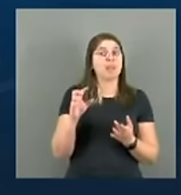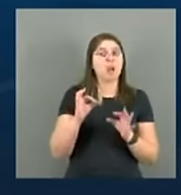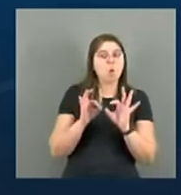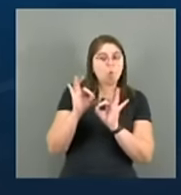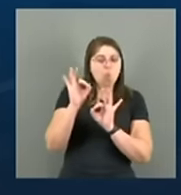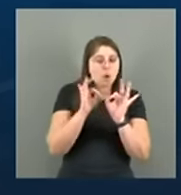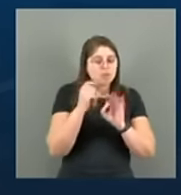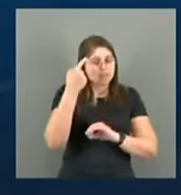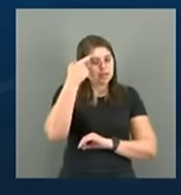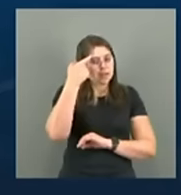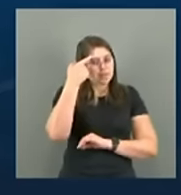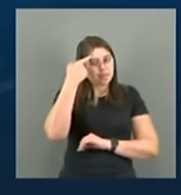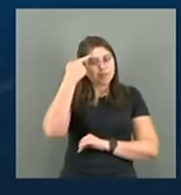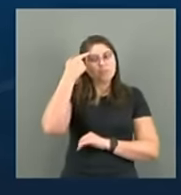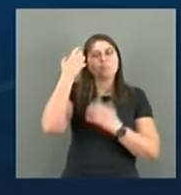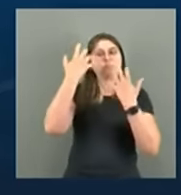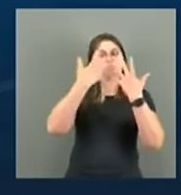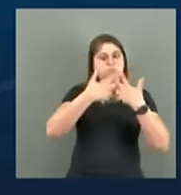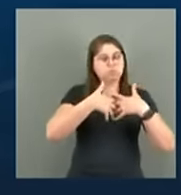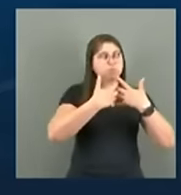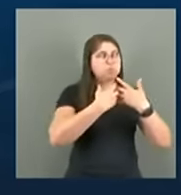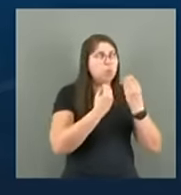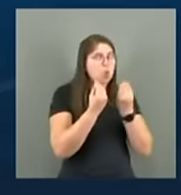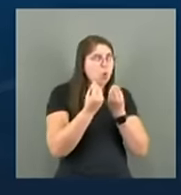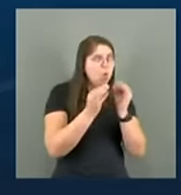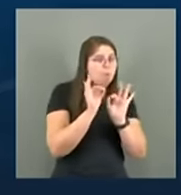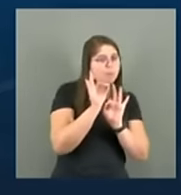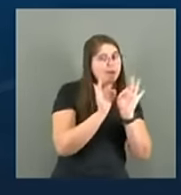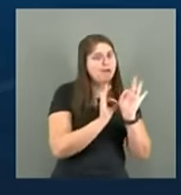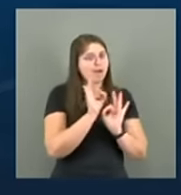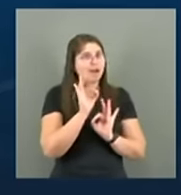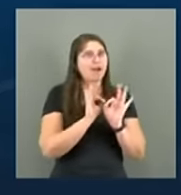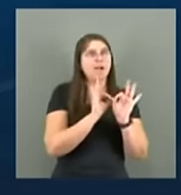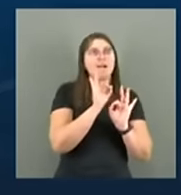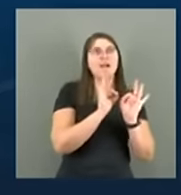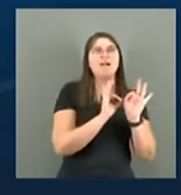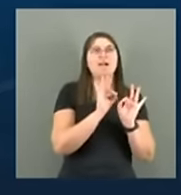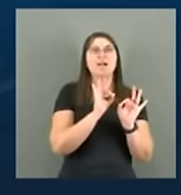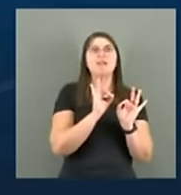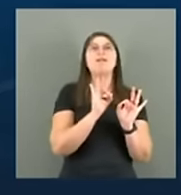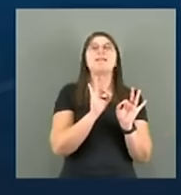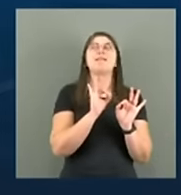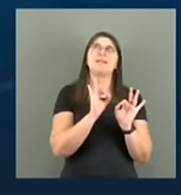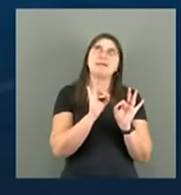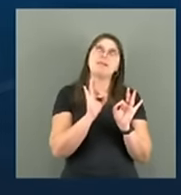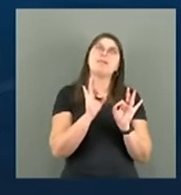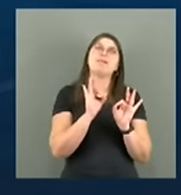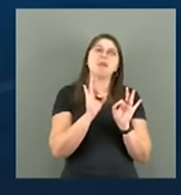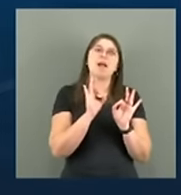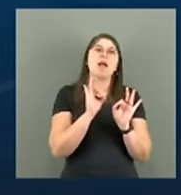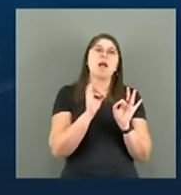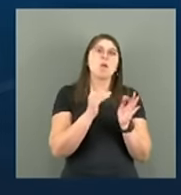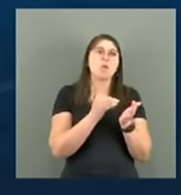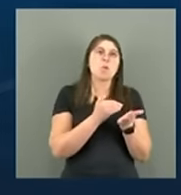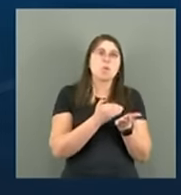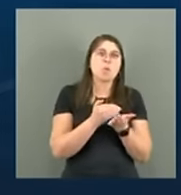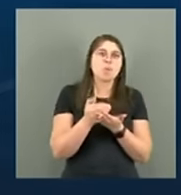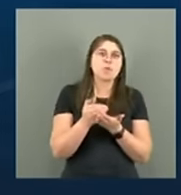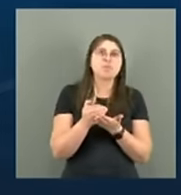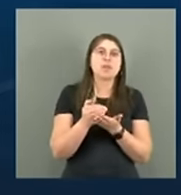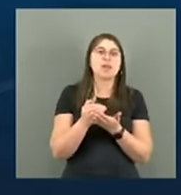na minha mente algo que eu poderia fazer diferente. E aí foi quando eu iniciei no Campeonato